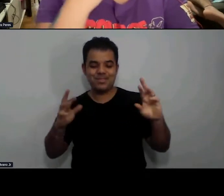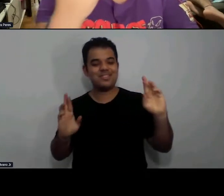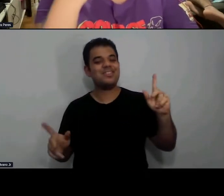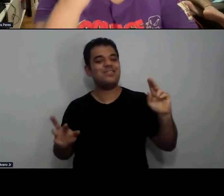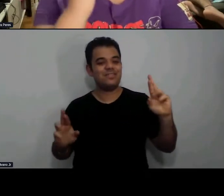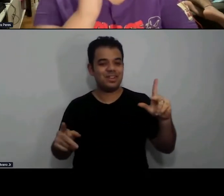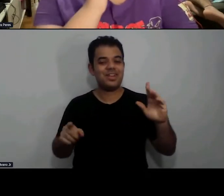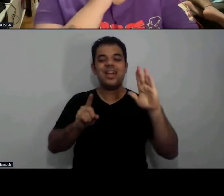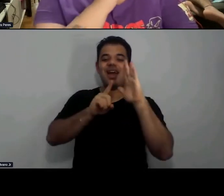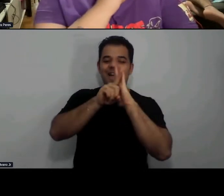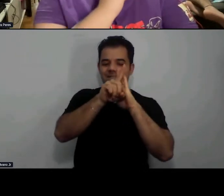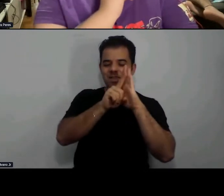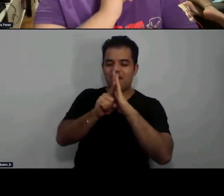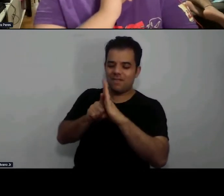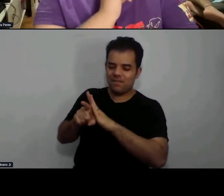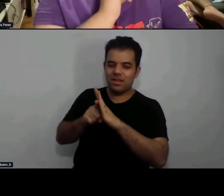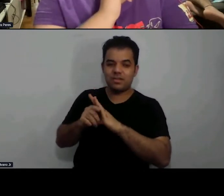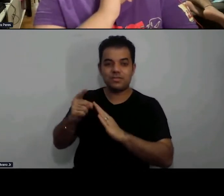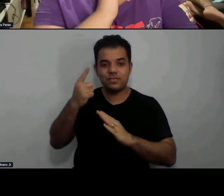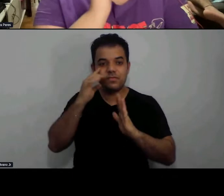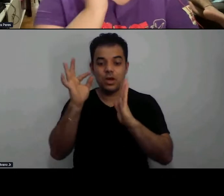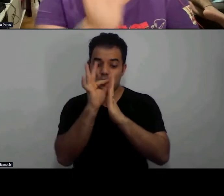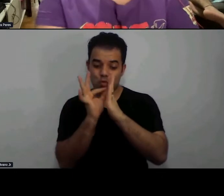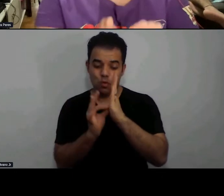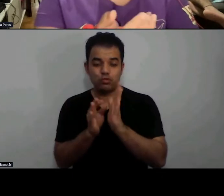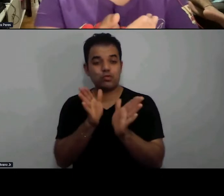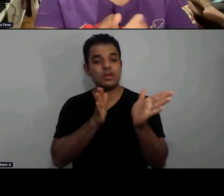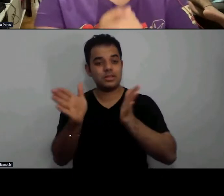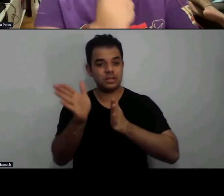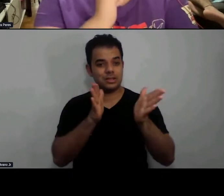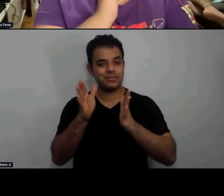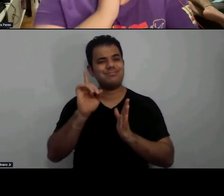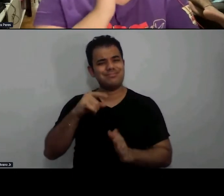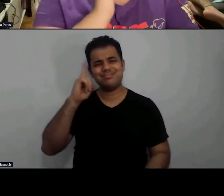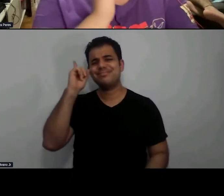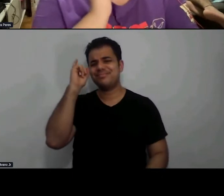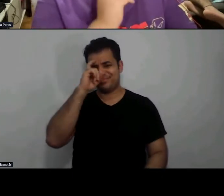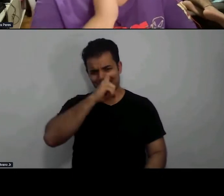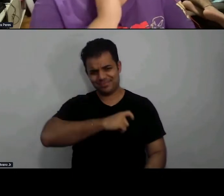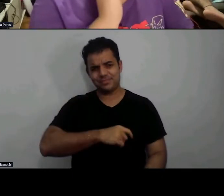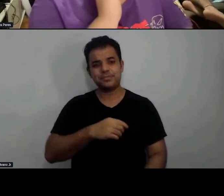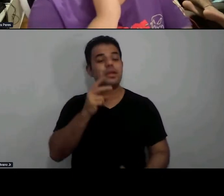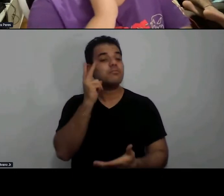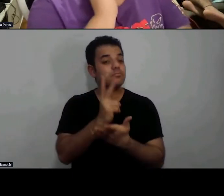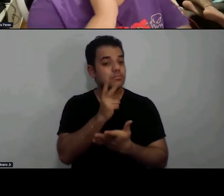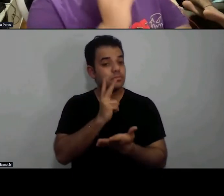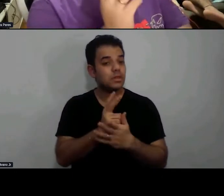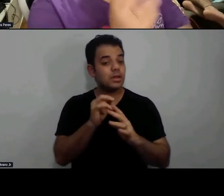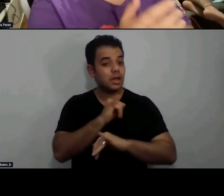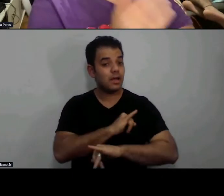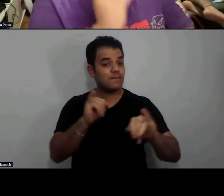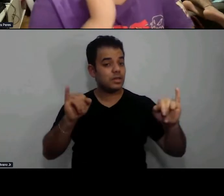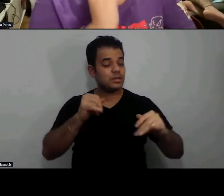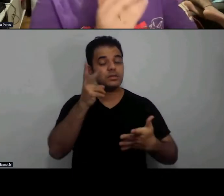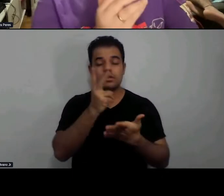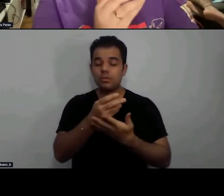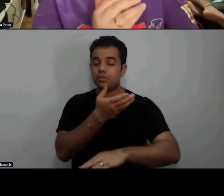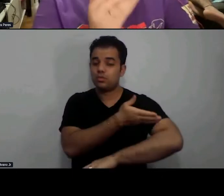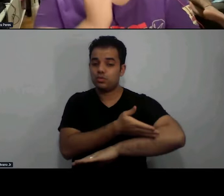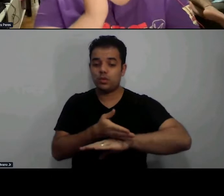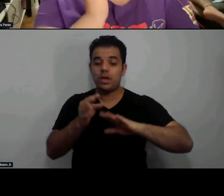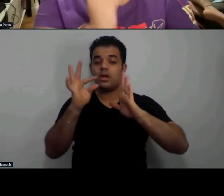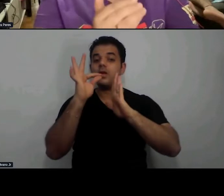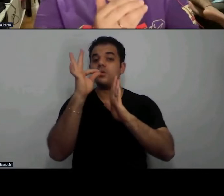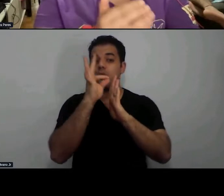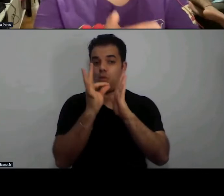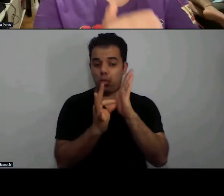só de ver assim, se um código é acessível, é muito difícil. Eu sou sempre a favor de dizer que um código ele